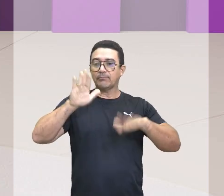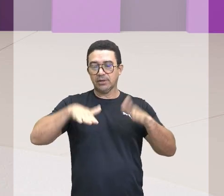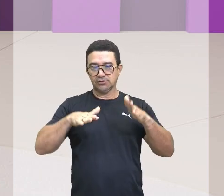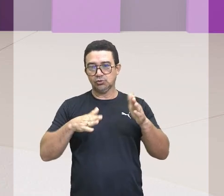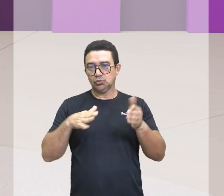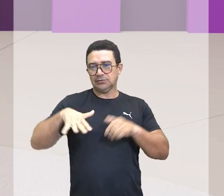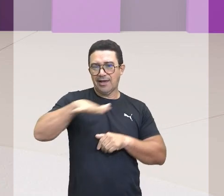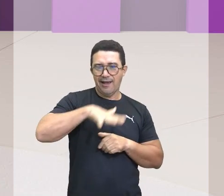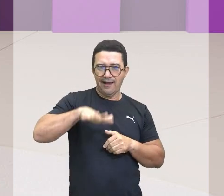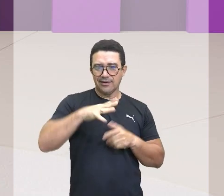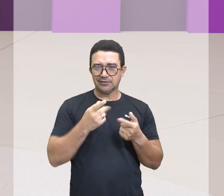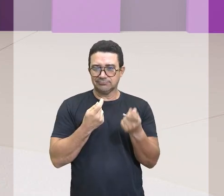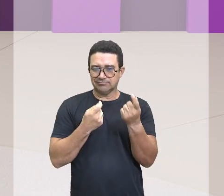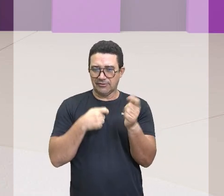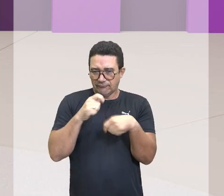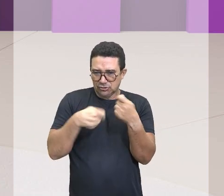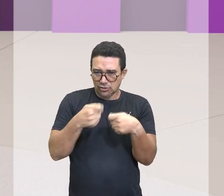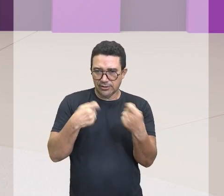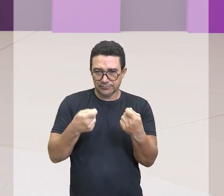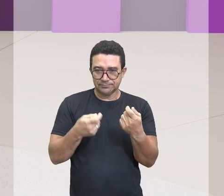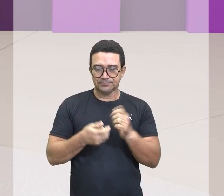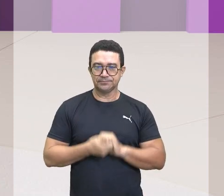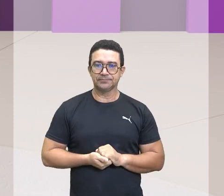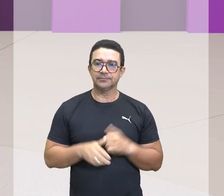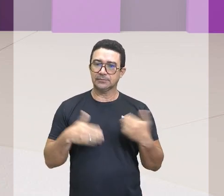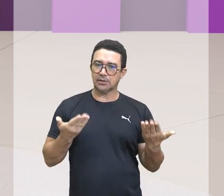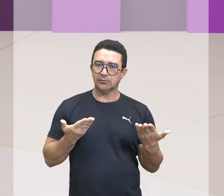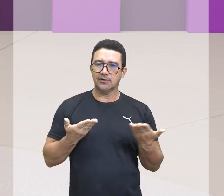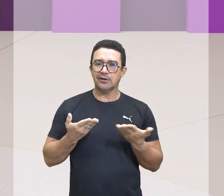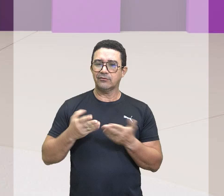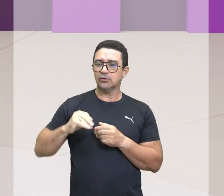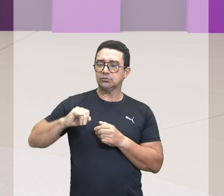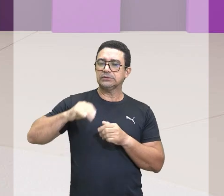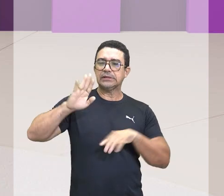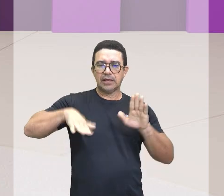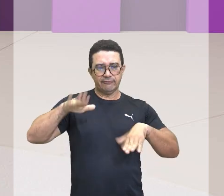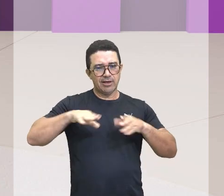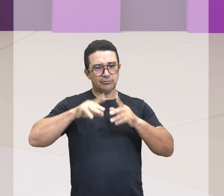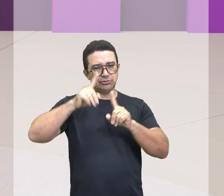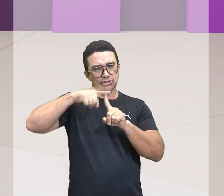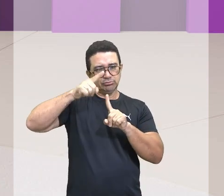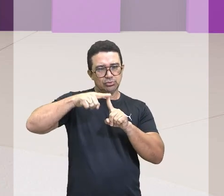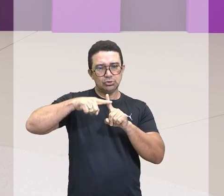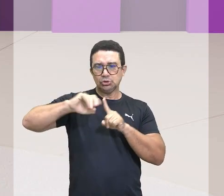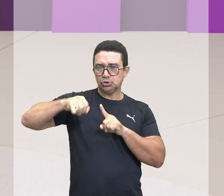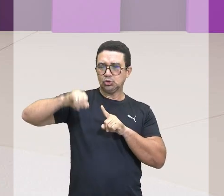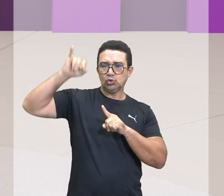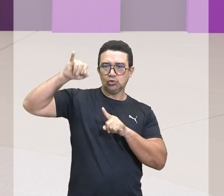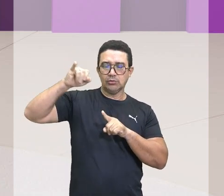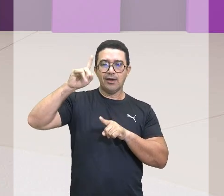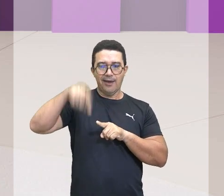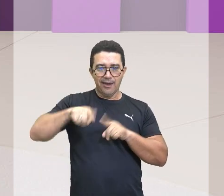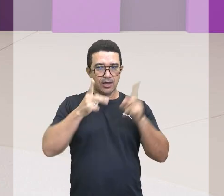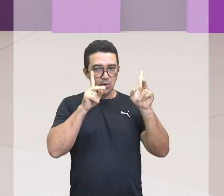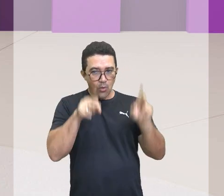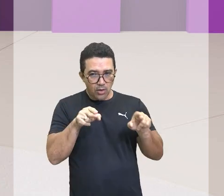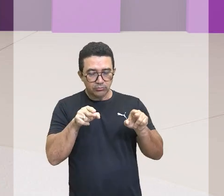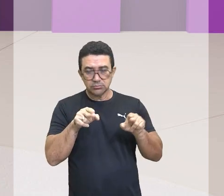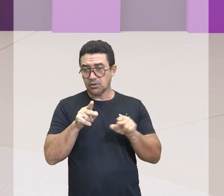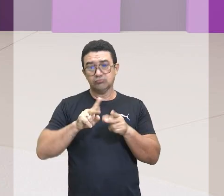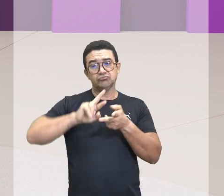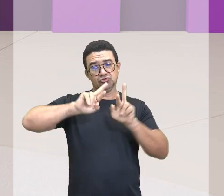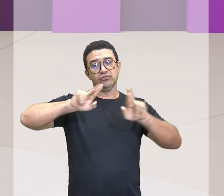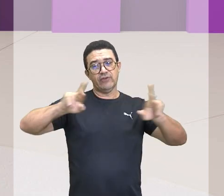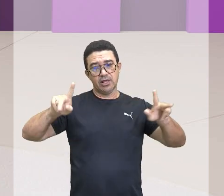financeira. Então, para esse valor, existem uns tipos de juros. Todos são iguais? Não. Existe tipo de juros.